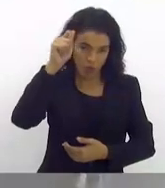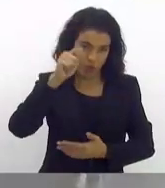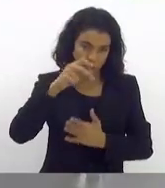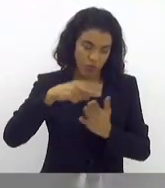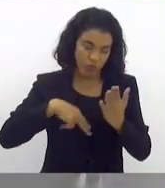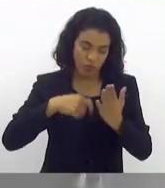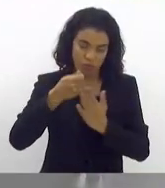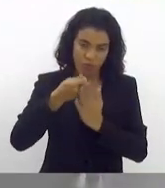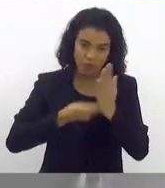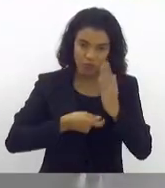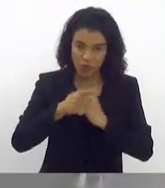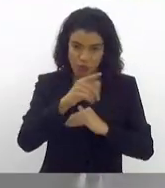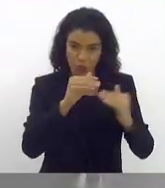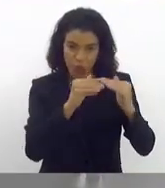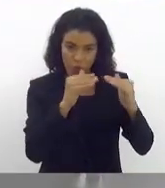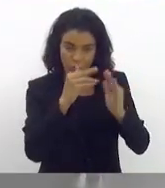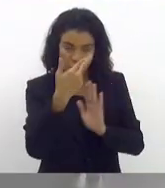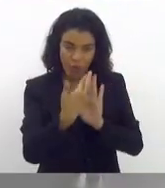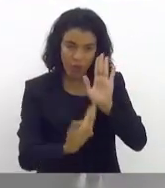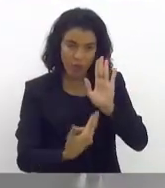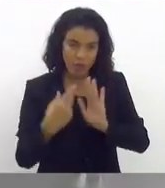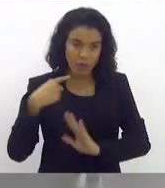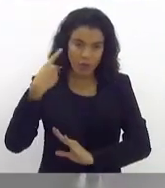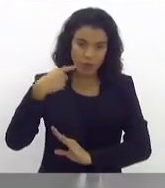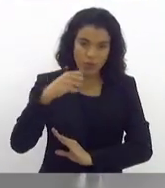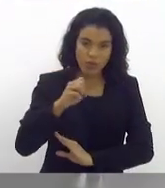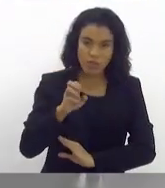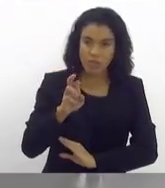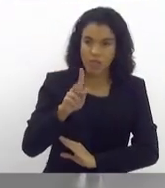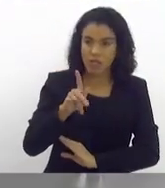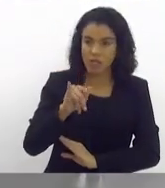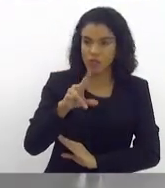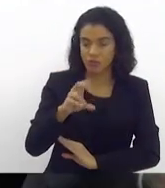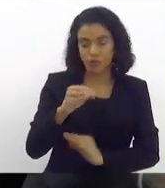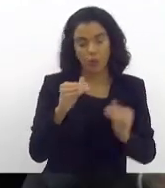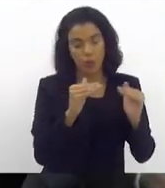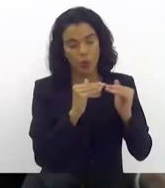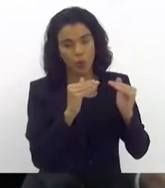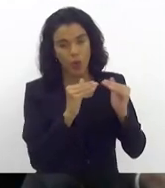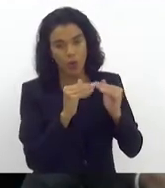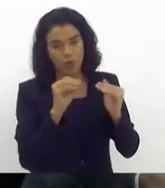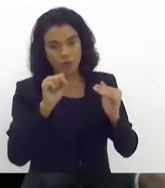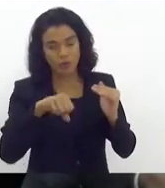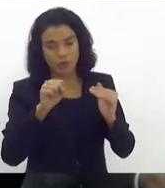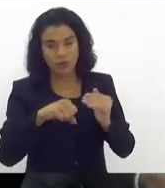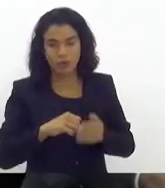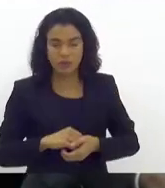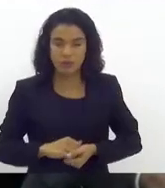Serginho. Vossa Excelência concorda com o relatório do deputado doutor Serginho ou vai apresentar voto divergente? Concordo, sim, presidente. Perfeito.